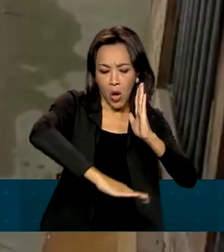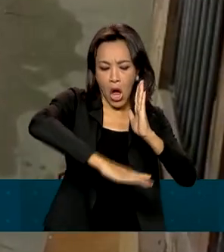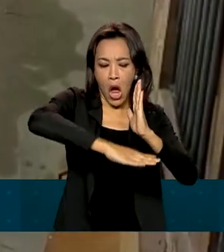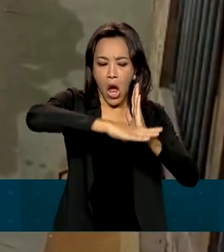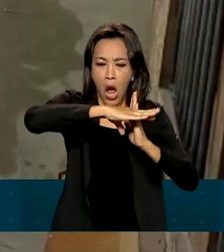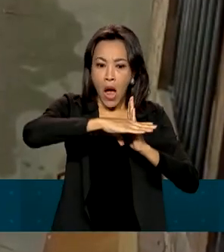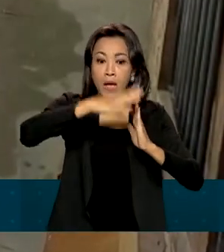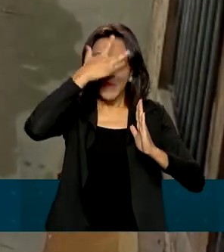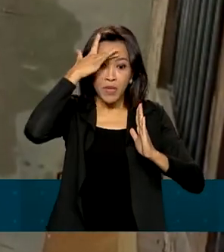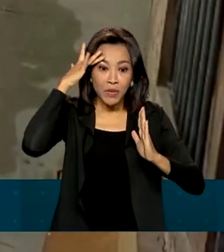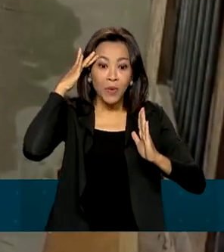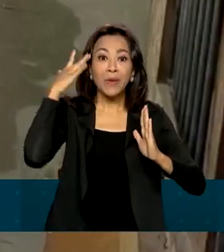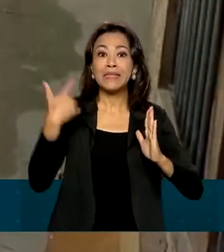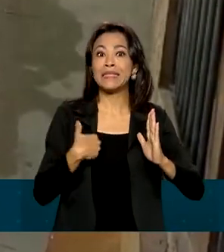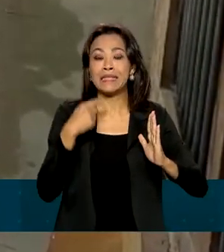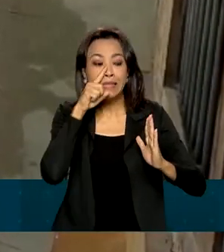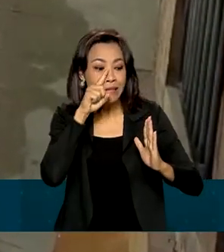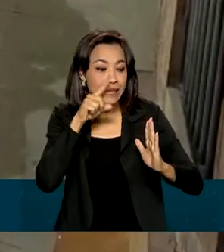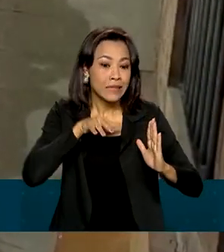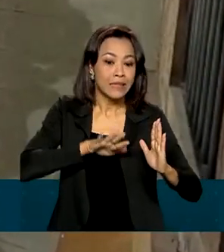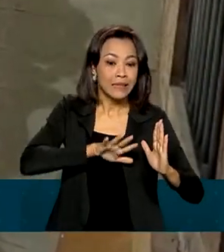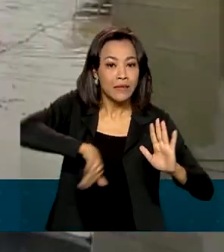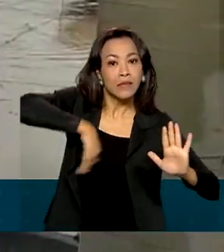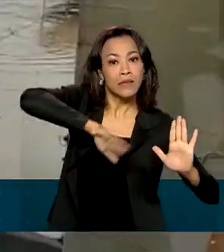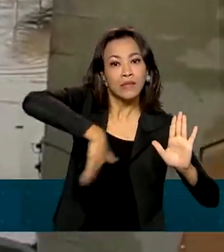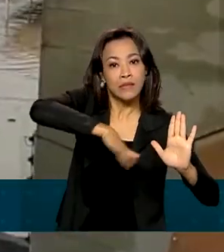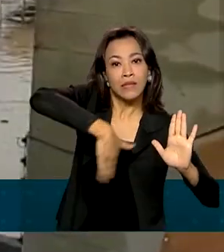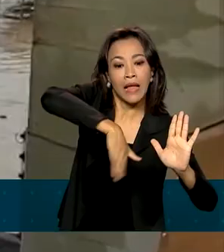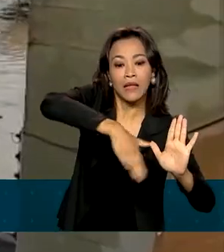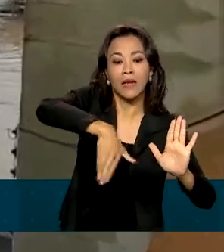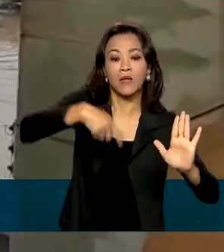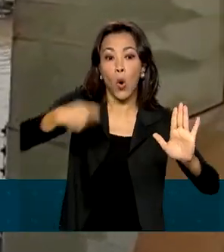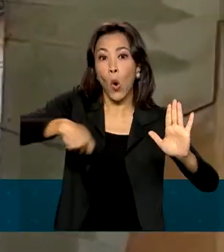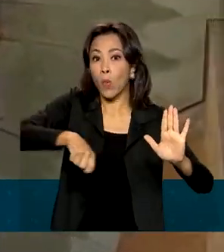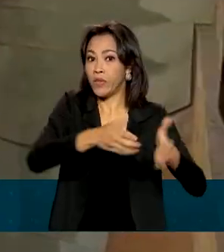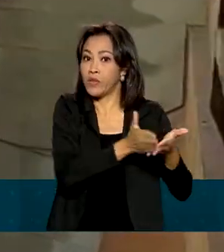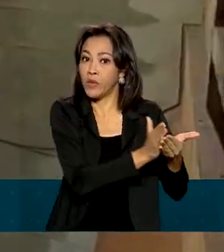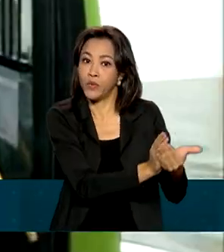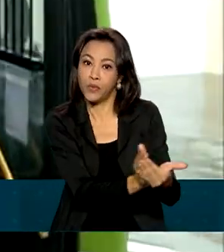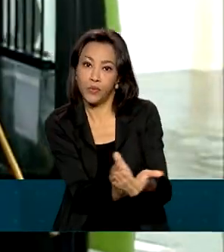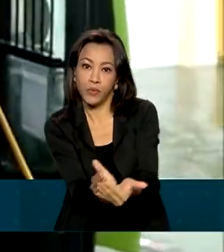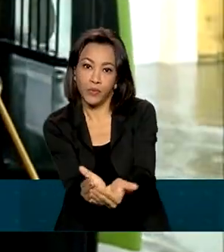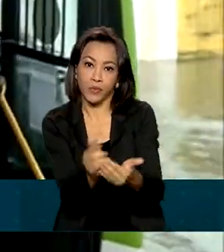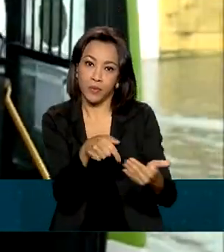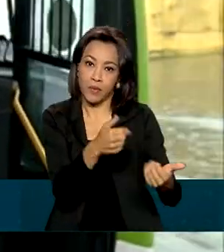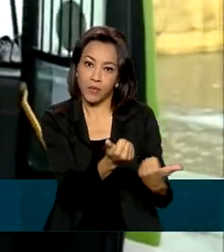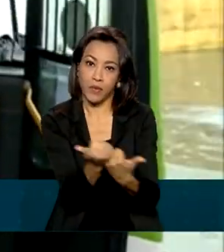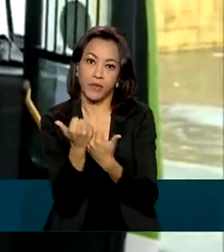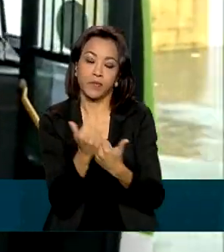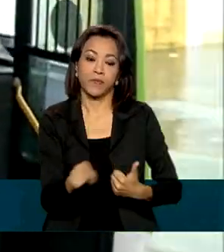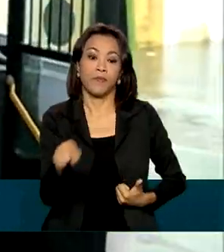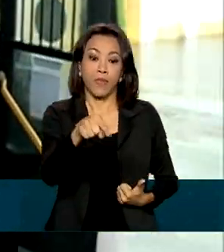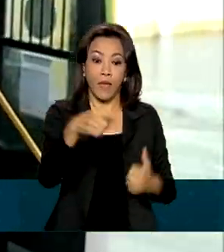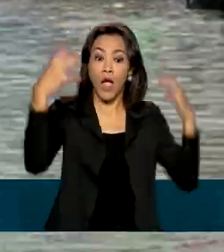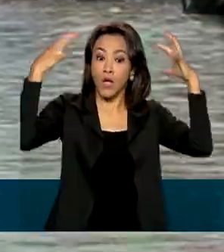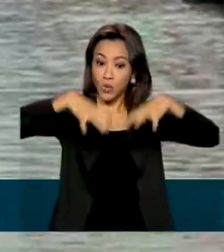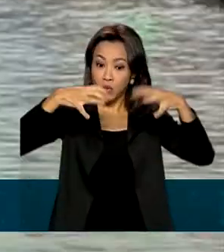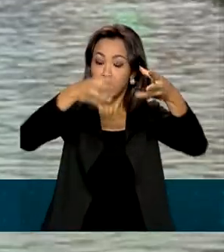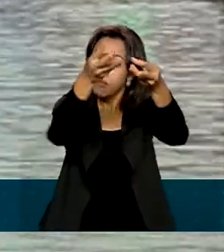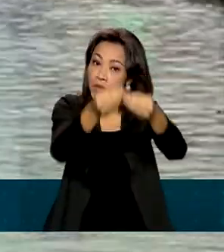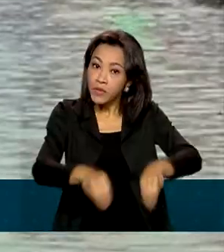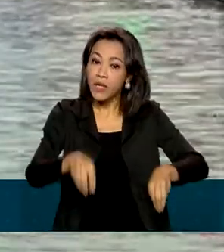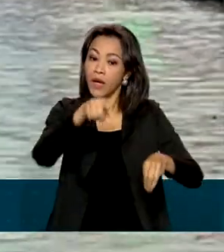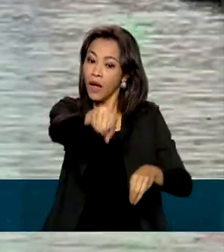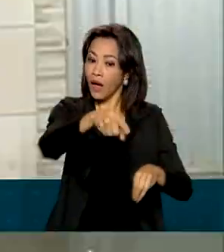e pessoas ilhadas se arriscaram nadando ou precisaram do auxílio de botes. As chuvas impactaram o funcionamento dos